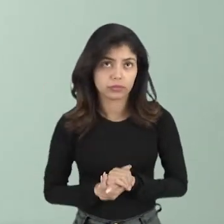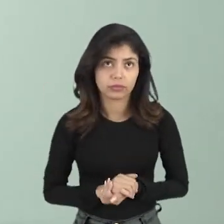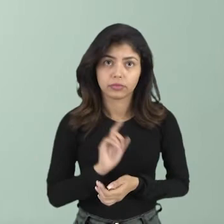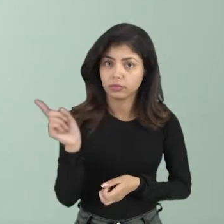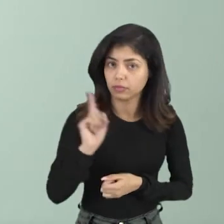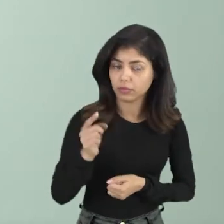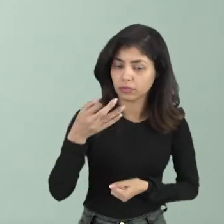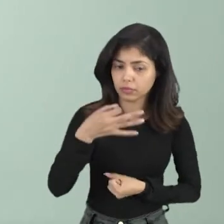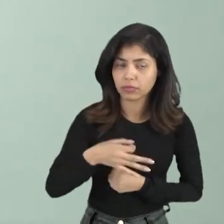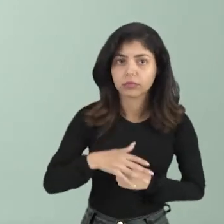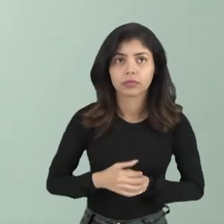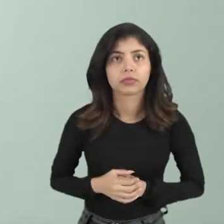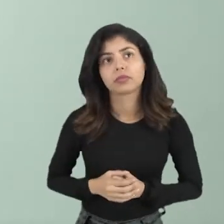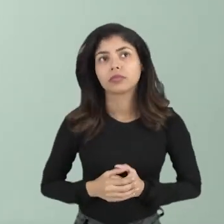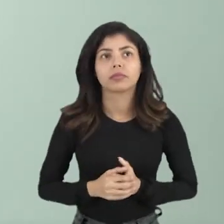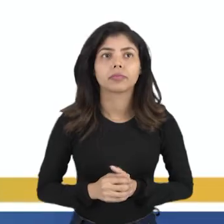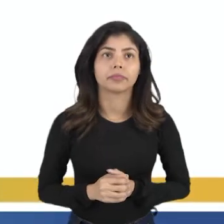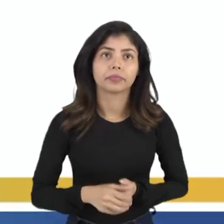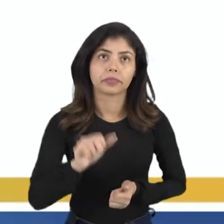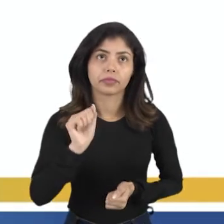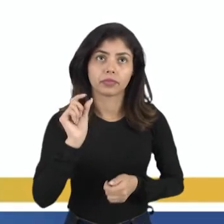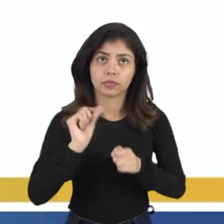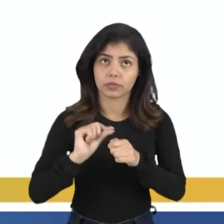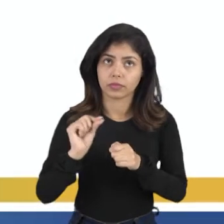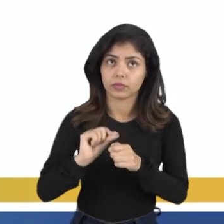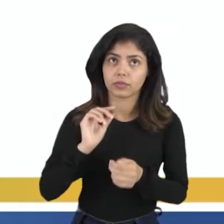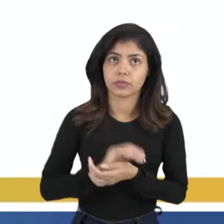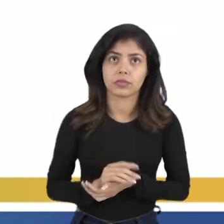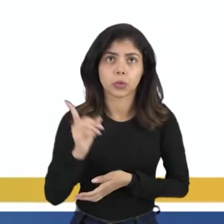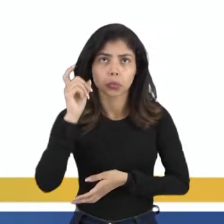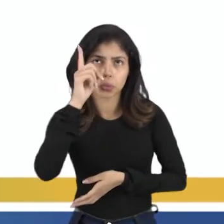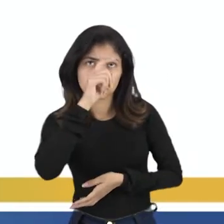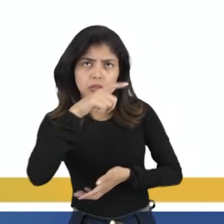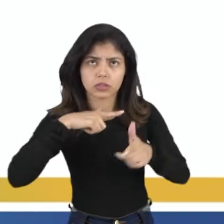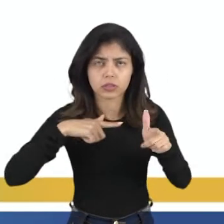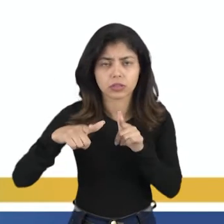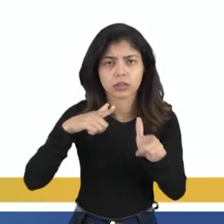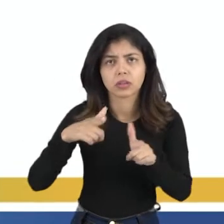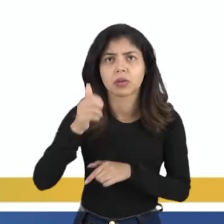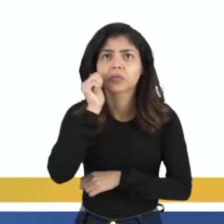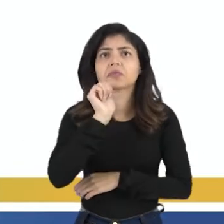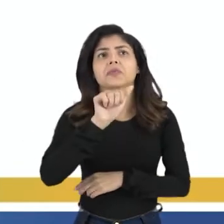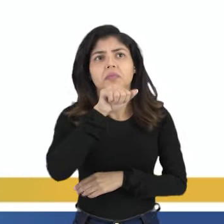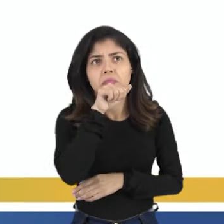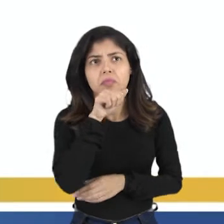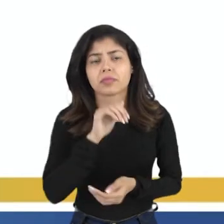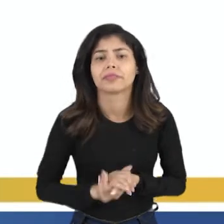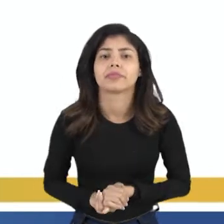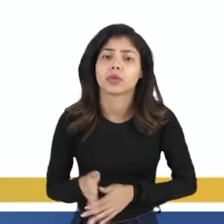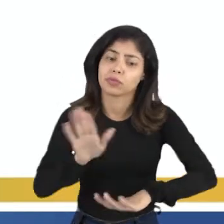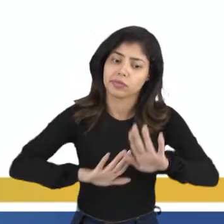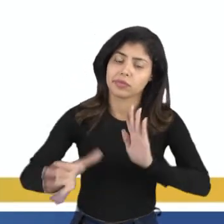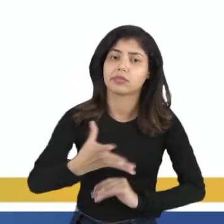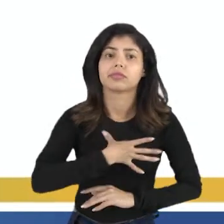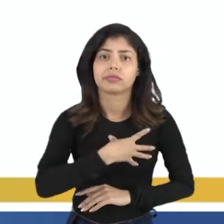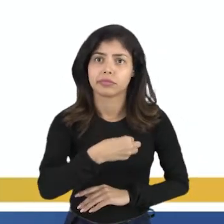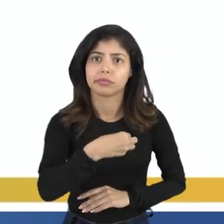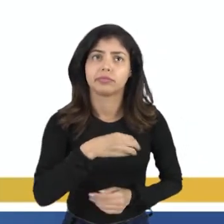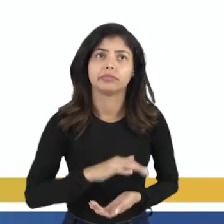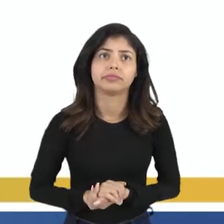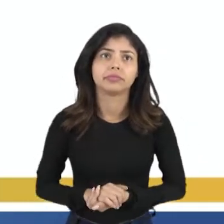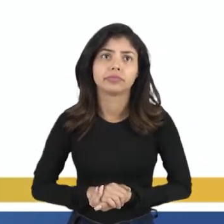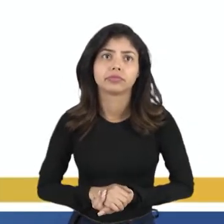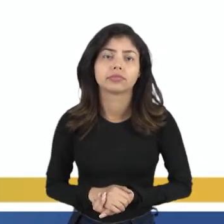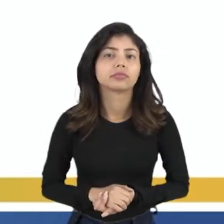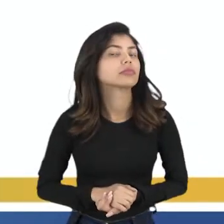não são adequadas. Na letra A, fazendo menção ao difícil trabalho das mães em criar seus